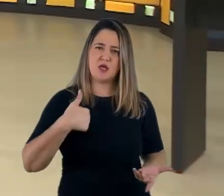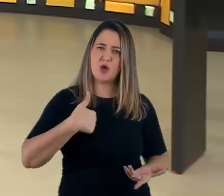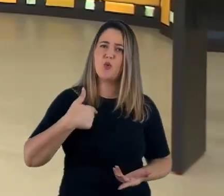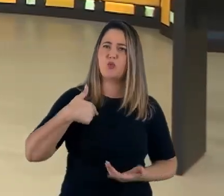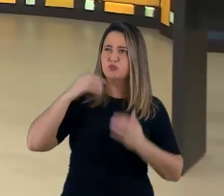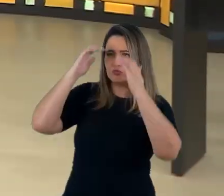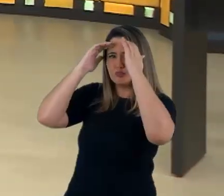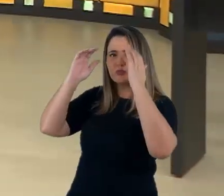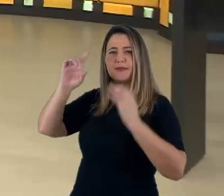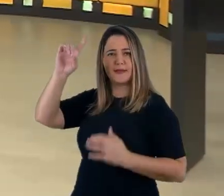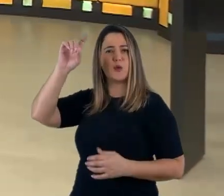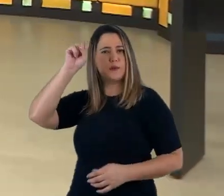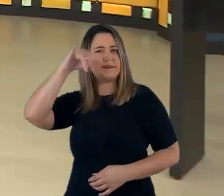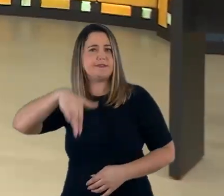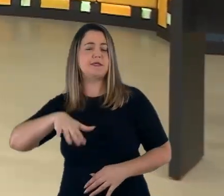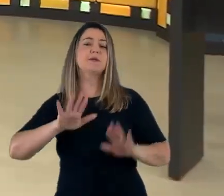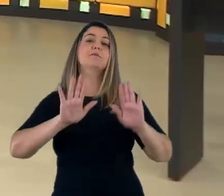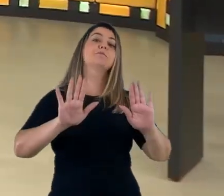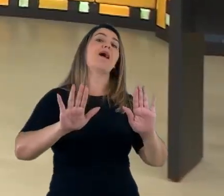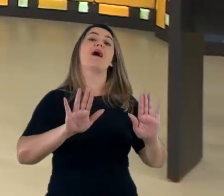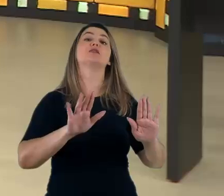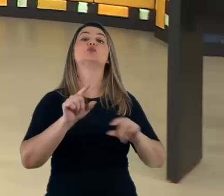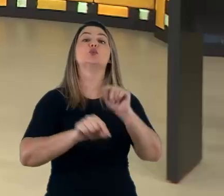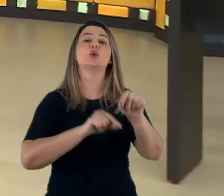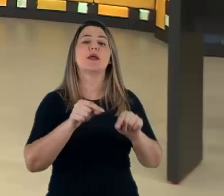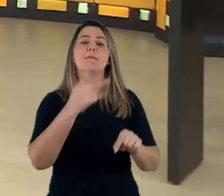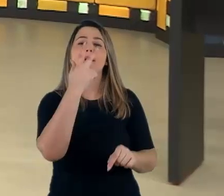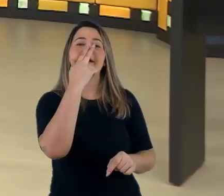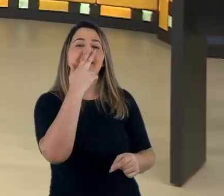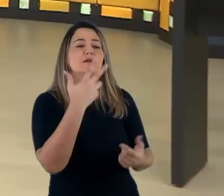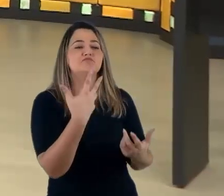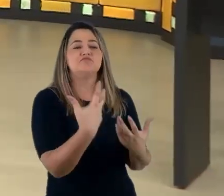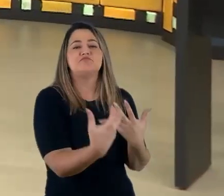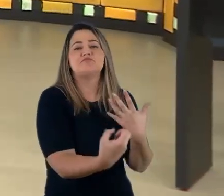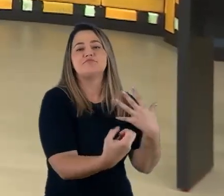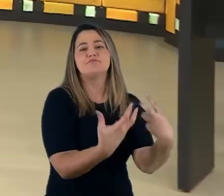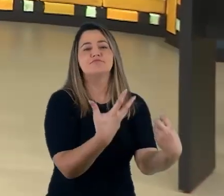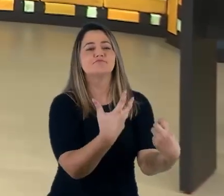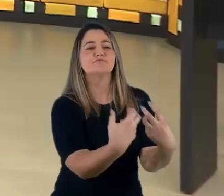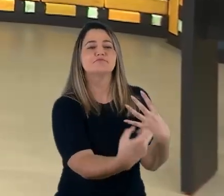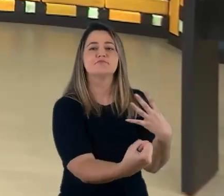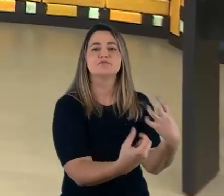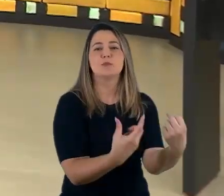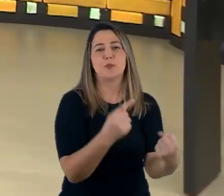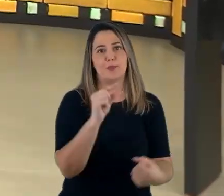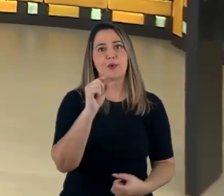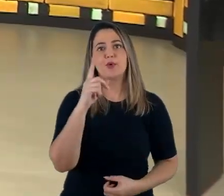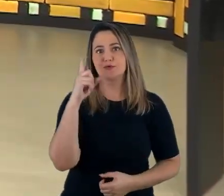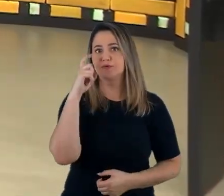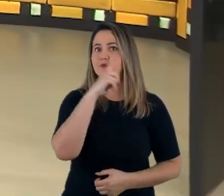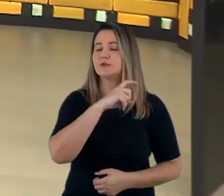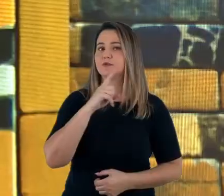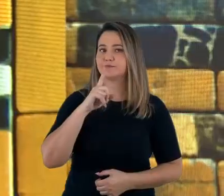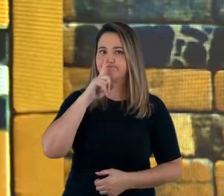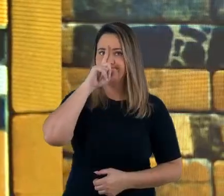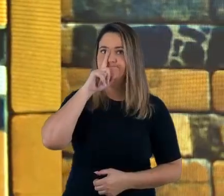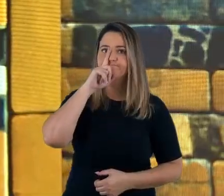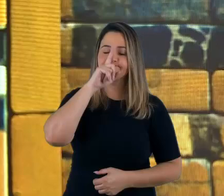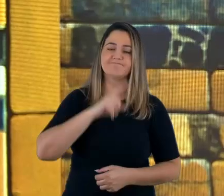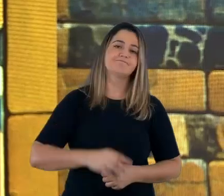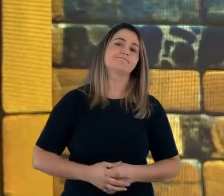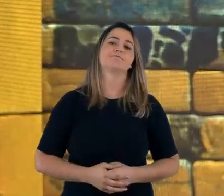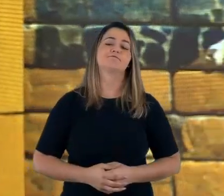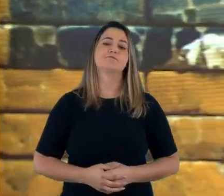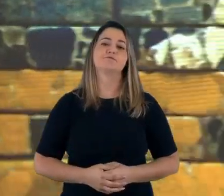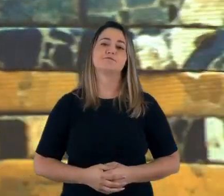etnia, mas negociaram com o reino das trevas. E isto é uma coisa muito perigosa. Então eu